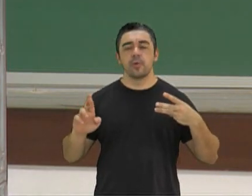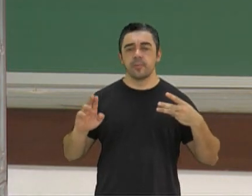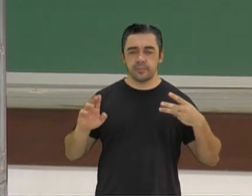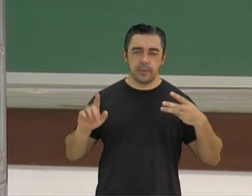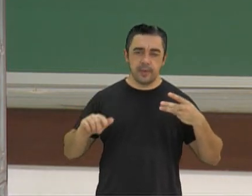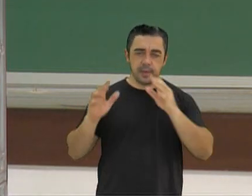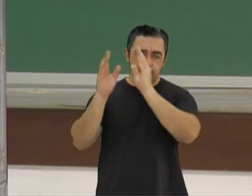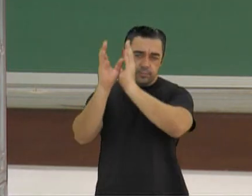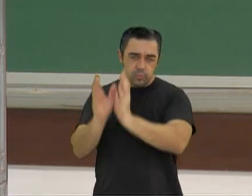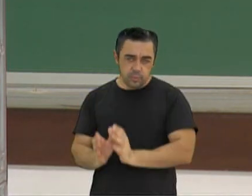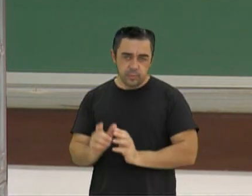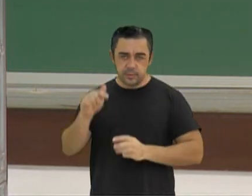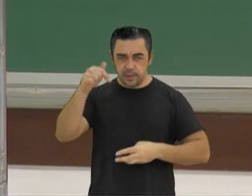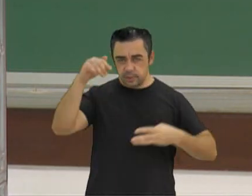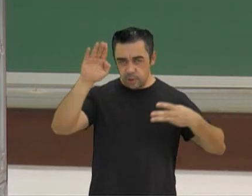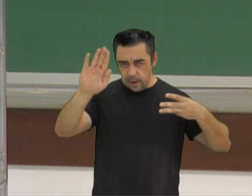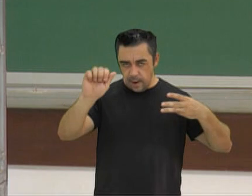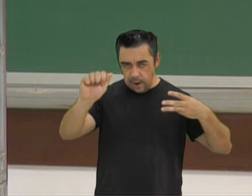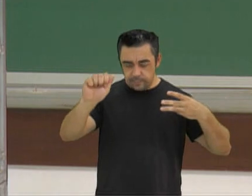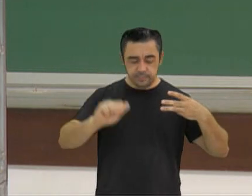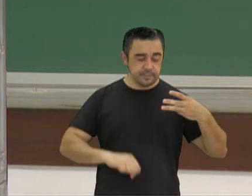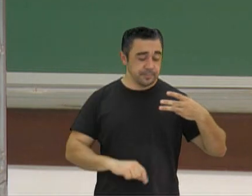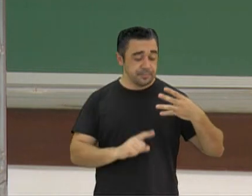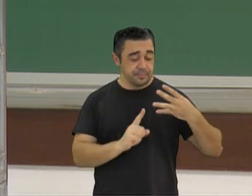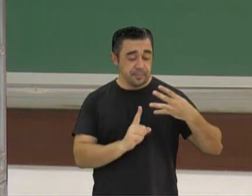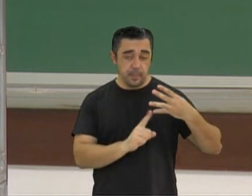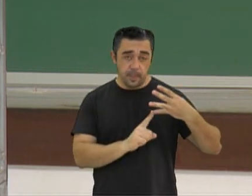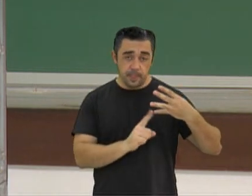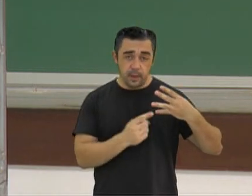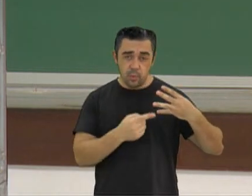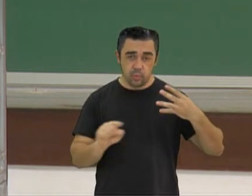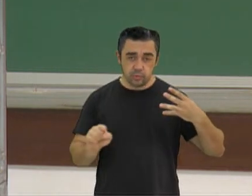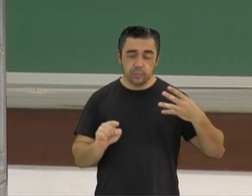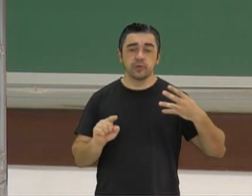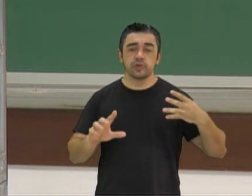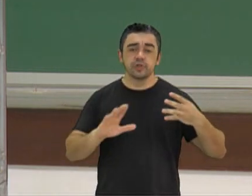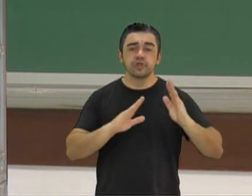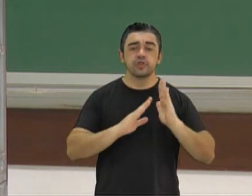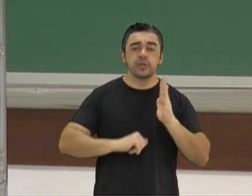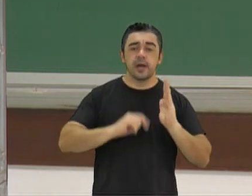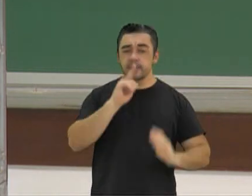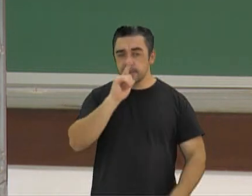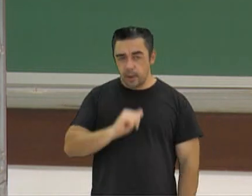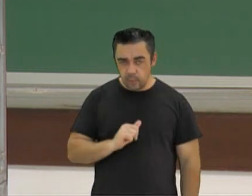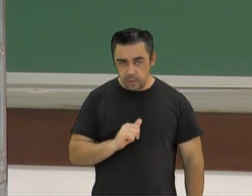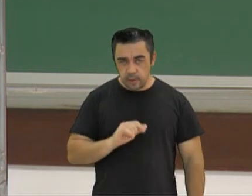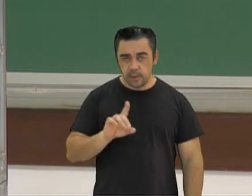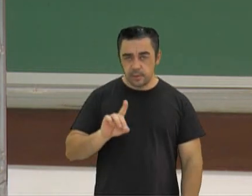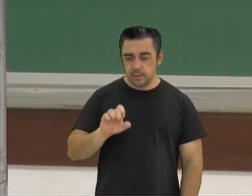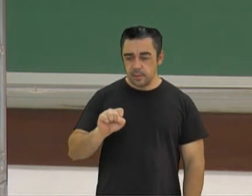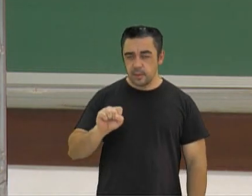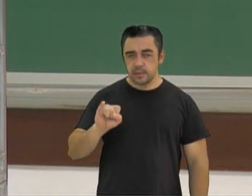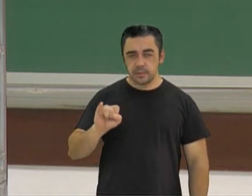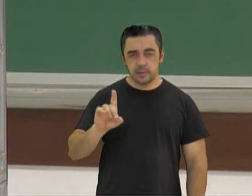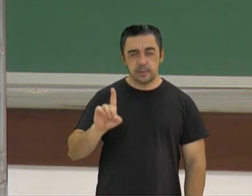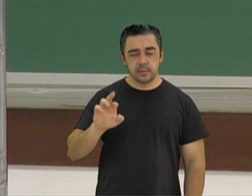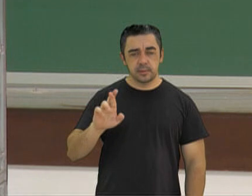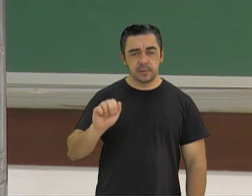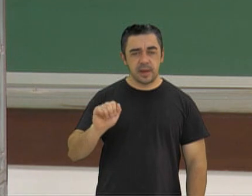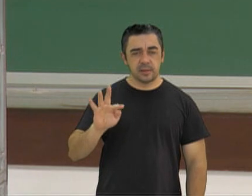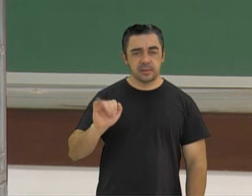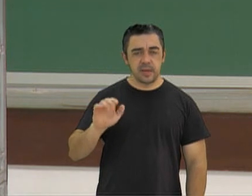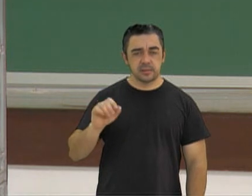os halogênios. E nós temos também, então, a reação de desidratação, certo? Beleza?